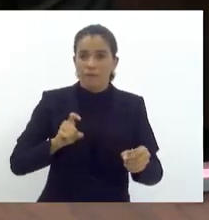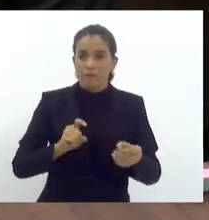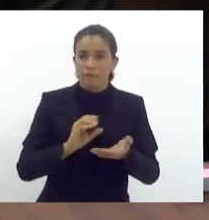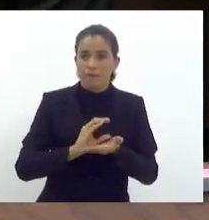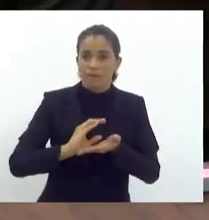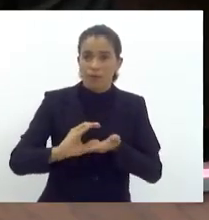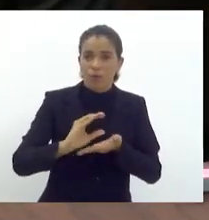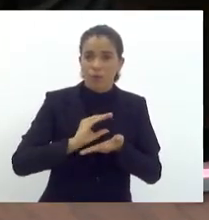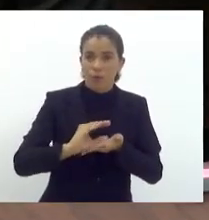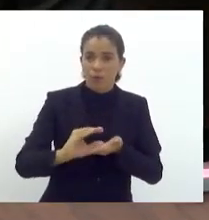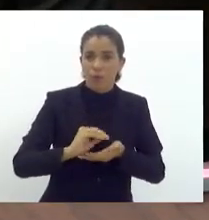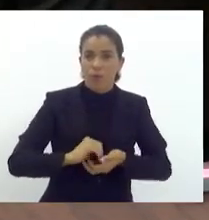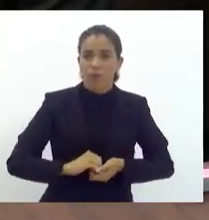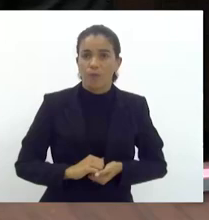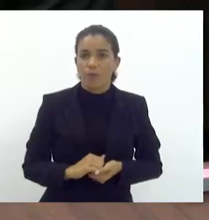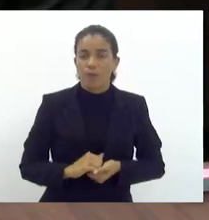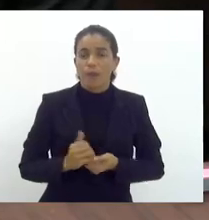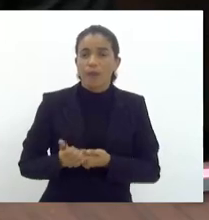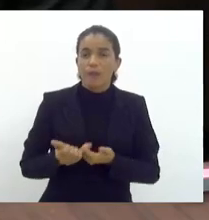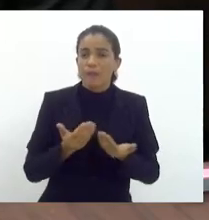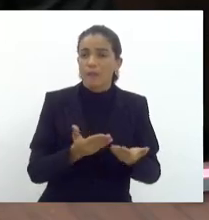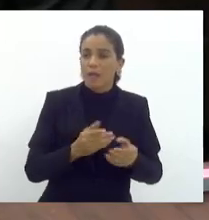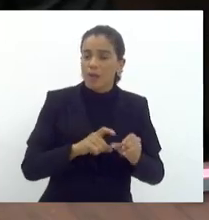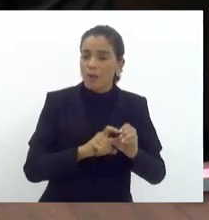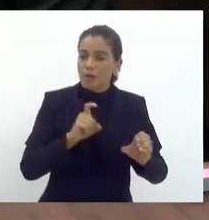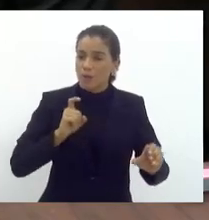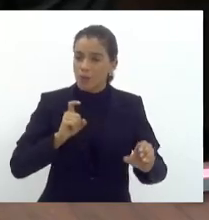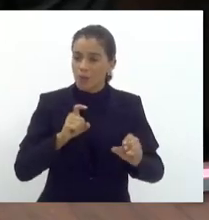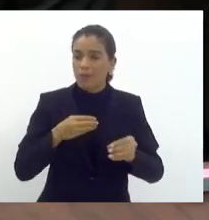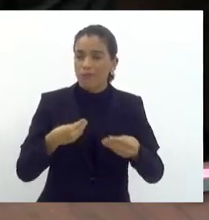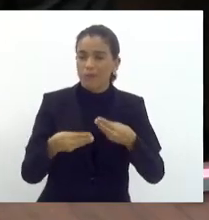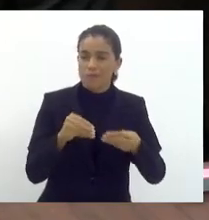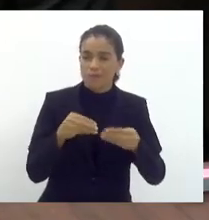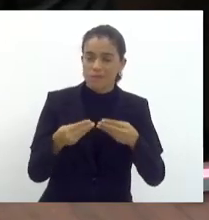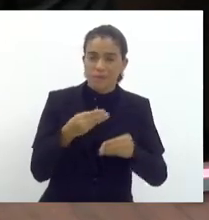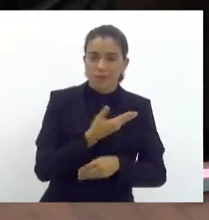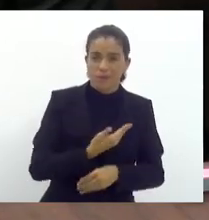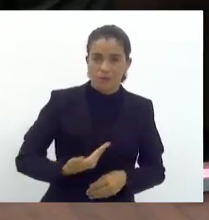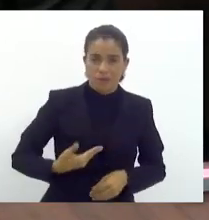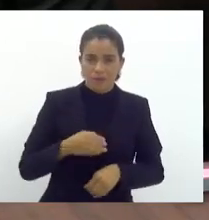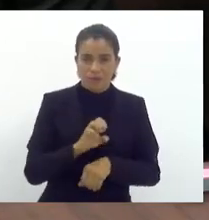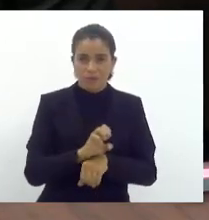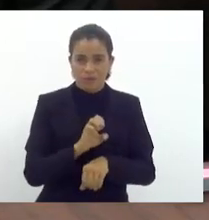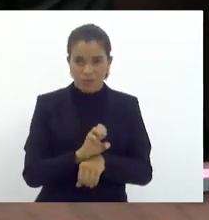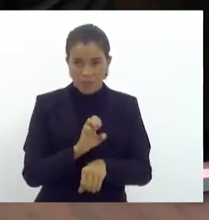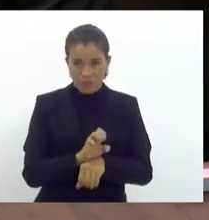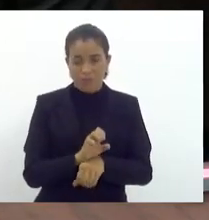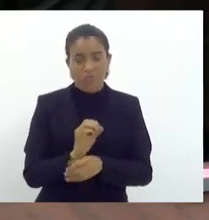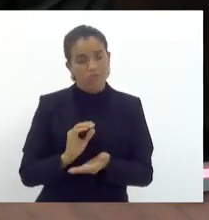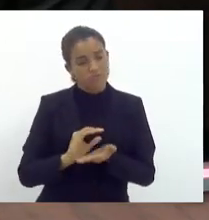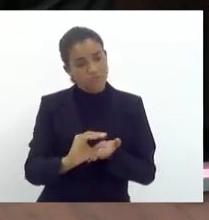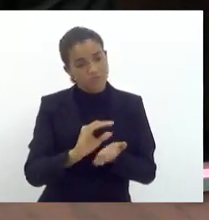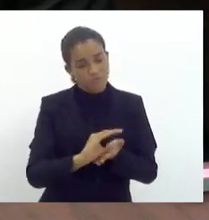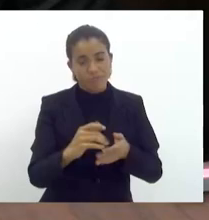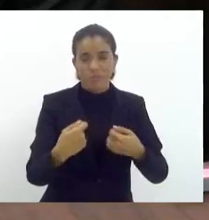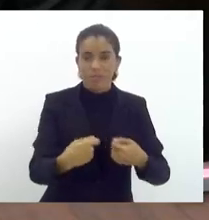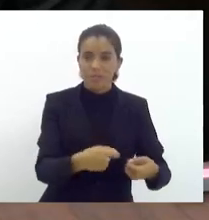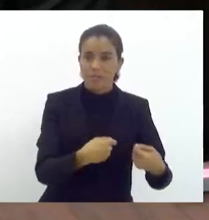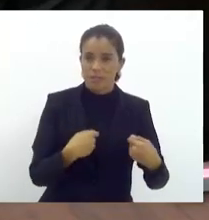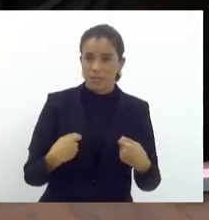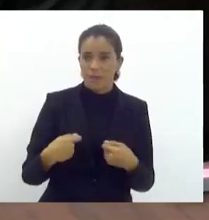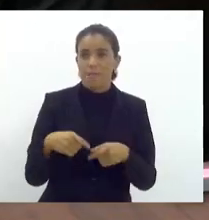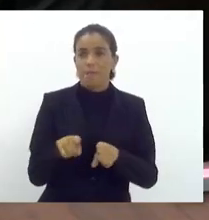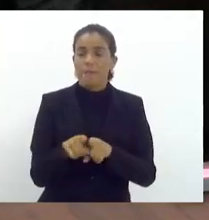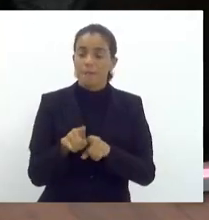exaustivamente comentou aqui dando maior autonomia flexibilidade ao governo do estado para poder fazer os investimentos necessários inclusive